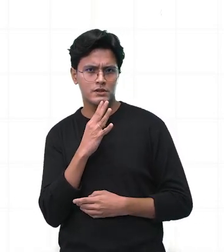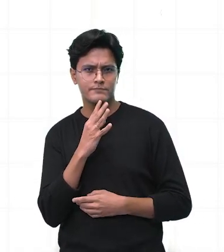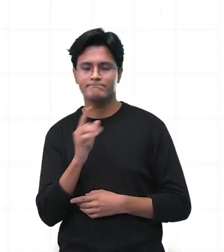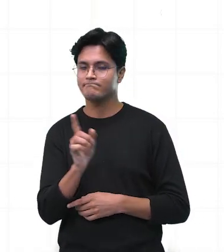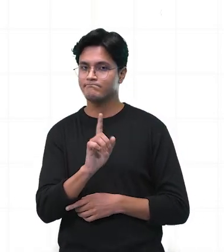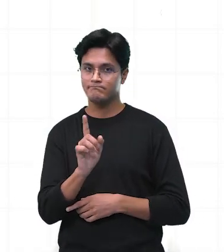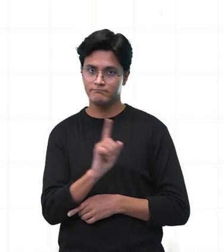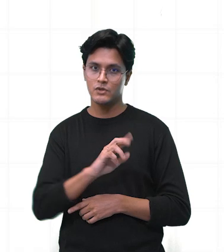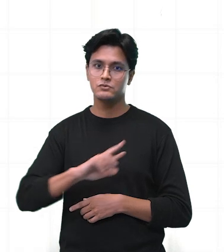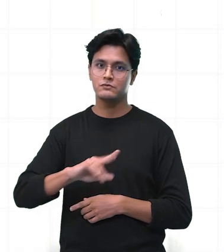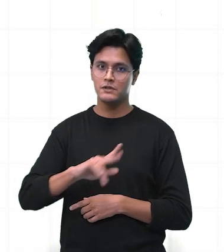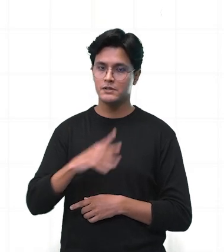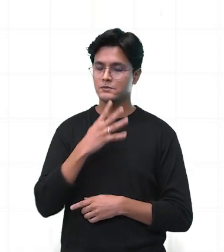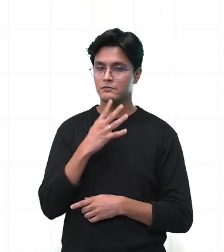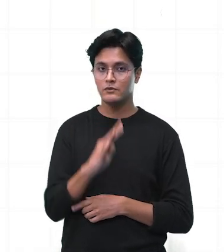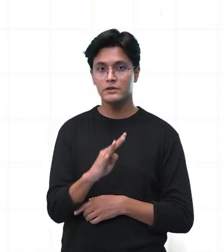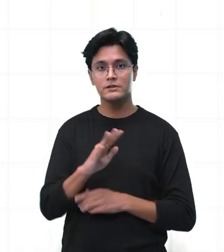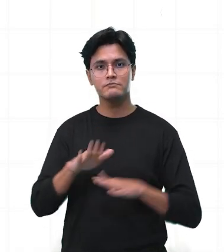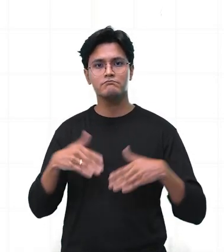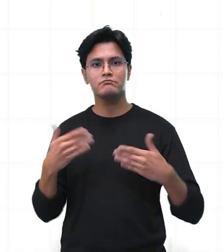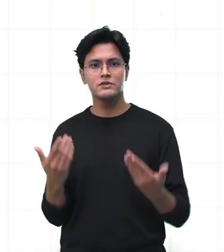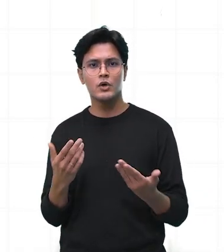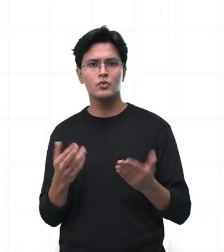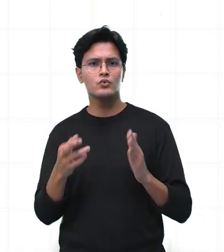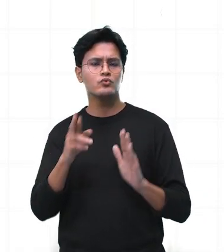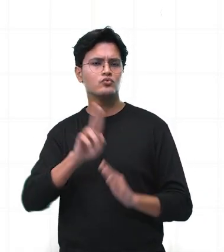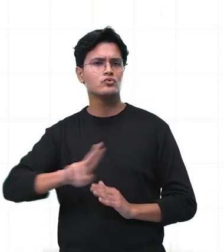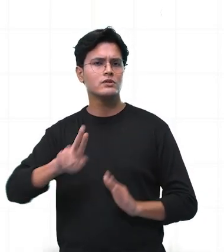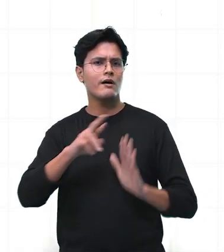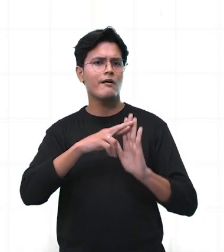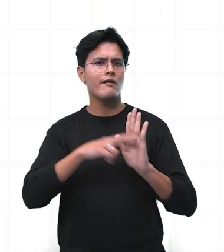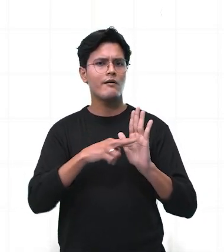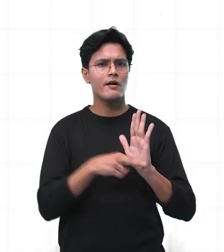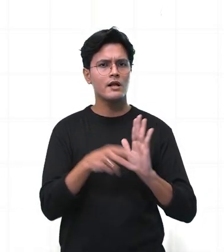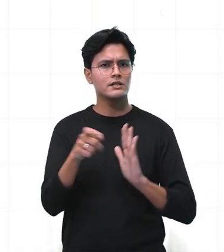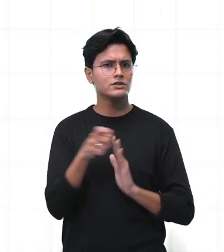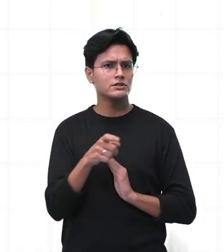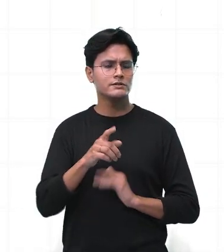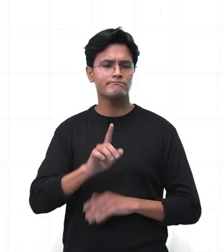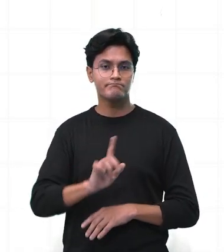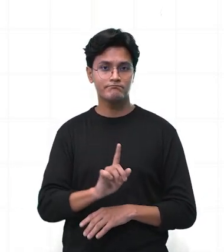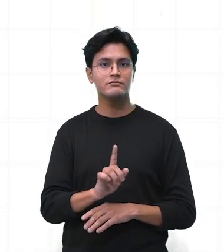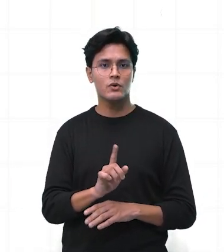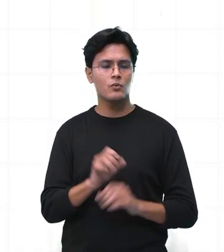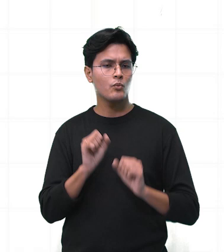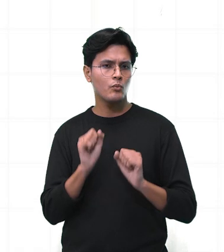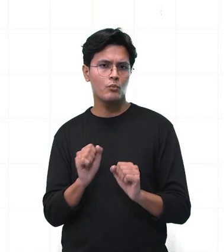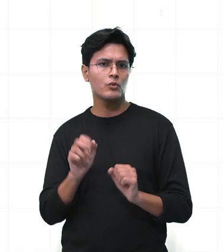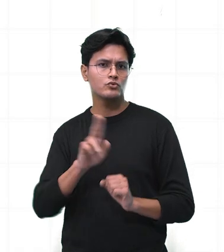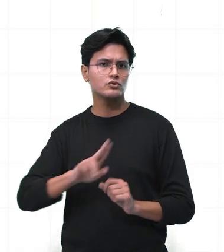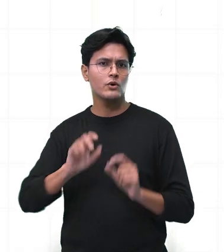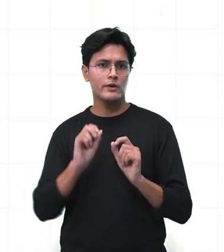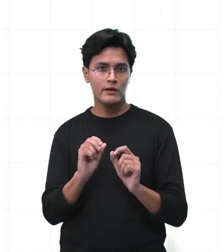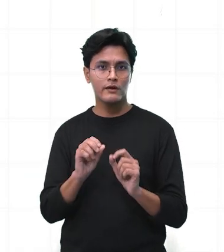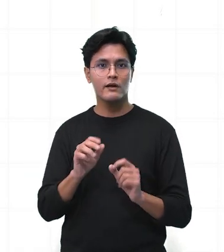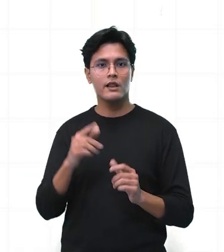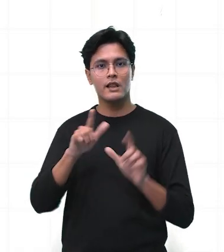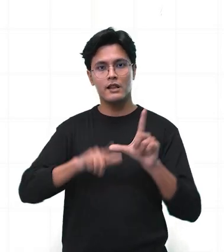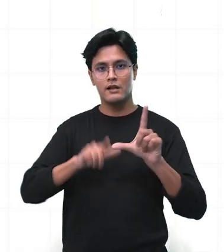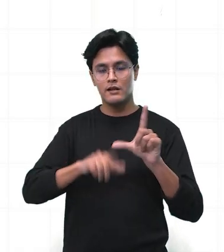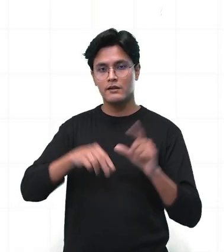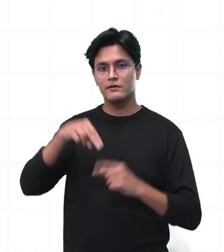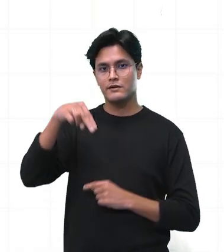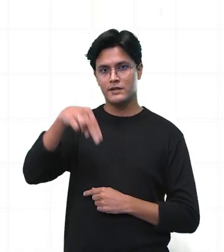Então, para fugir da regra do x, eu posso chamar esse número de quem? De n. Não preciso sempre colocar